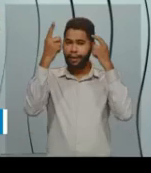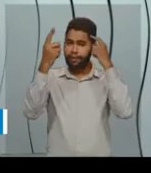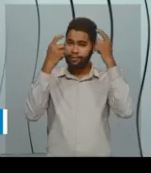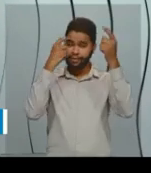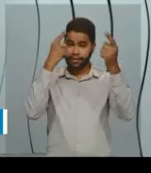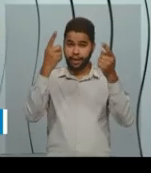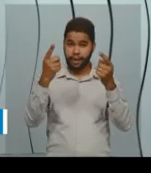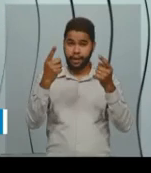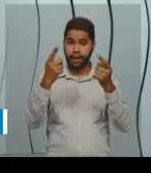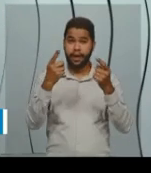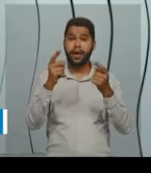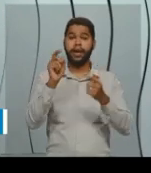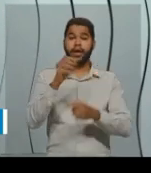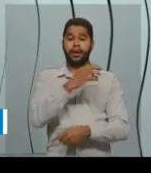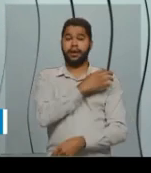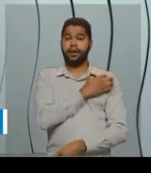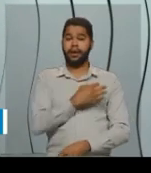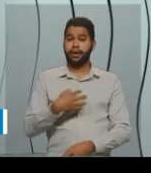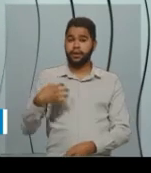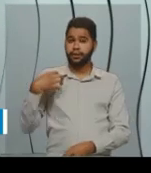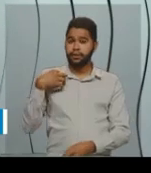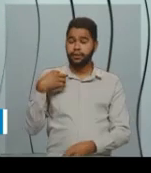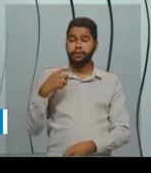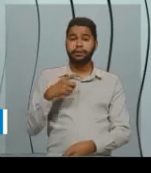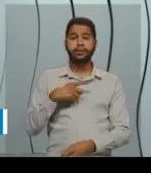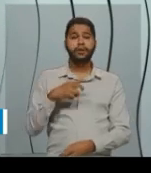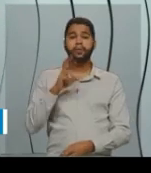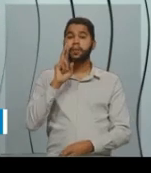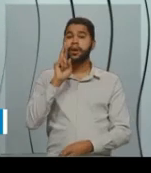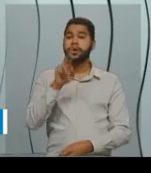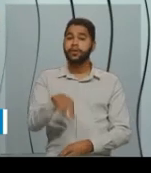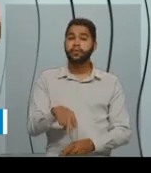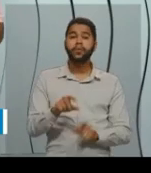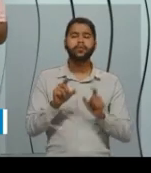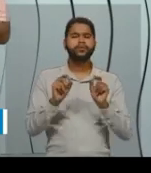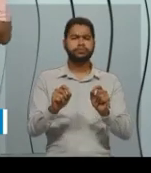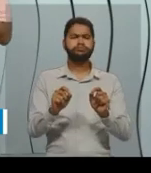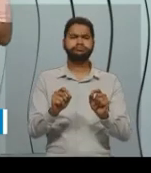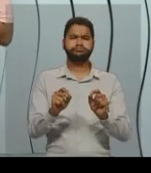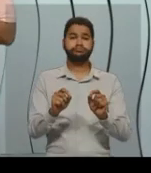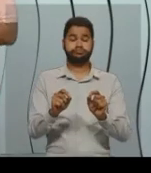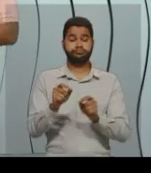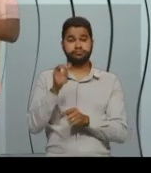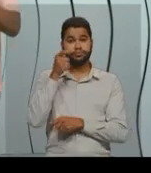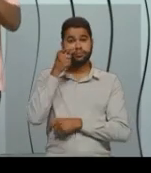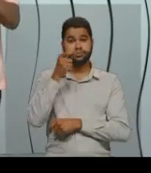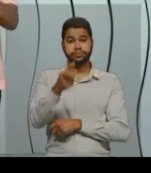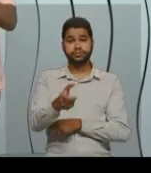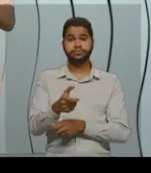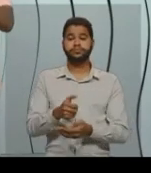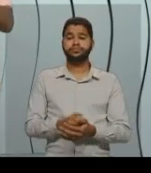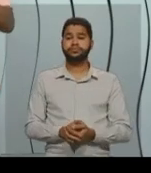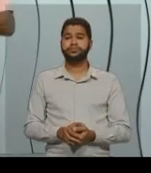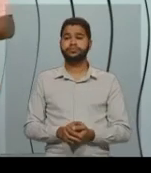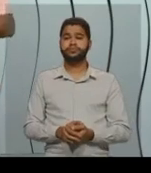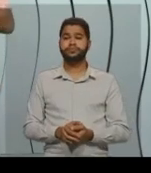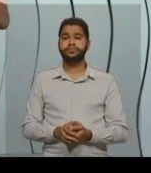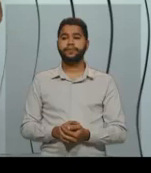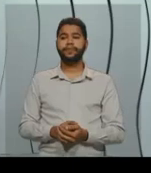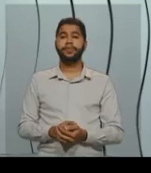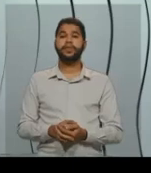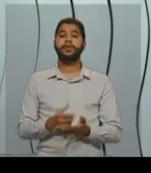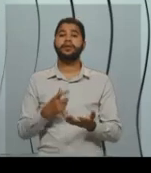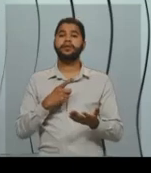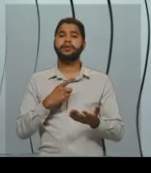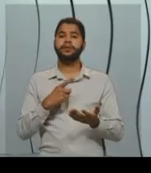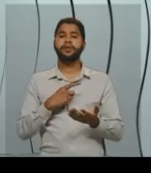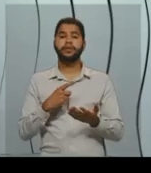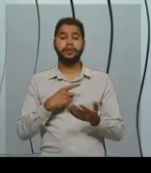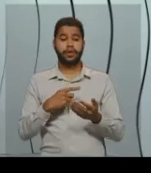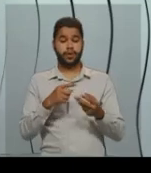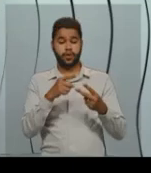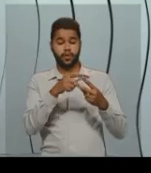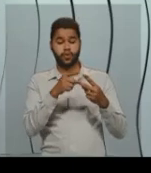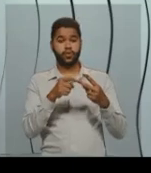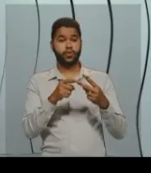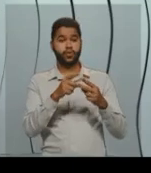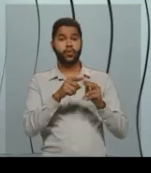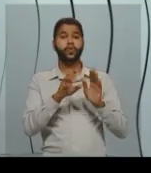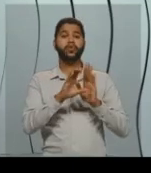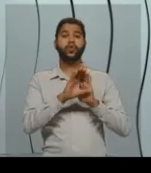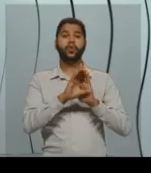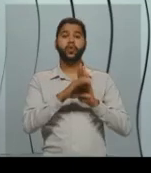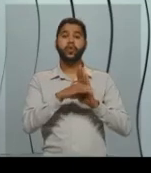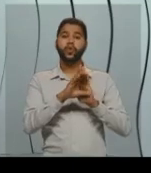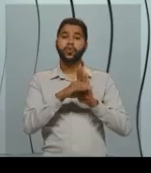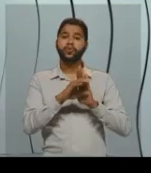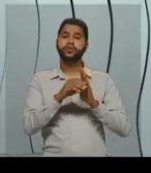O Aristóteles, ele tem uma resposta para isso bastante interessante. E ele vai lançar mão de dois conceitos para